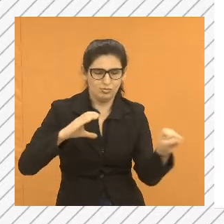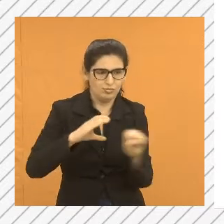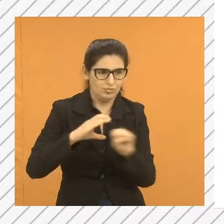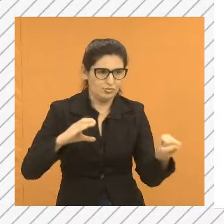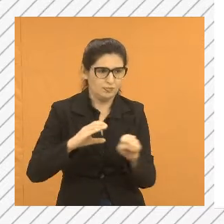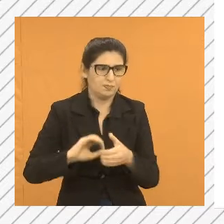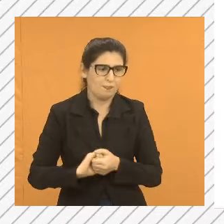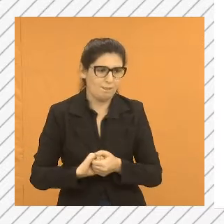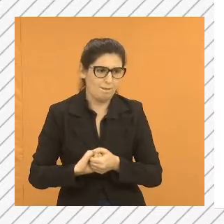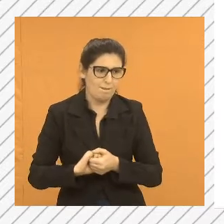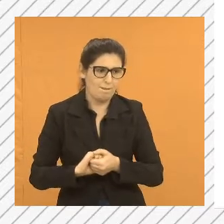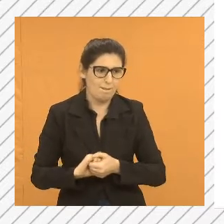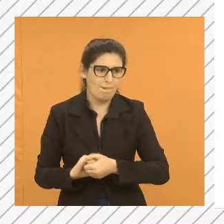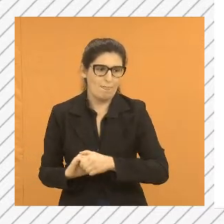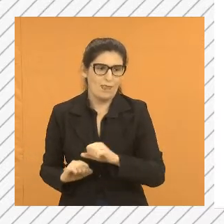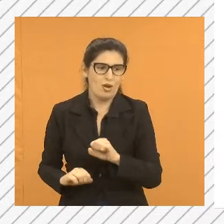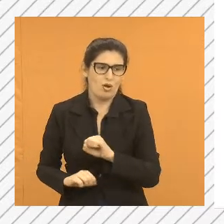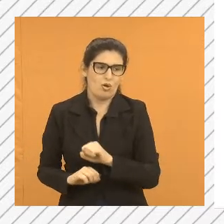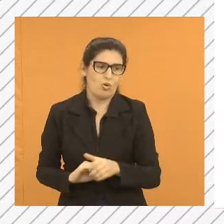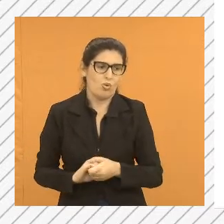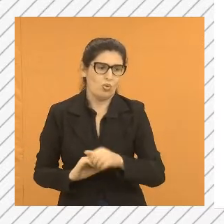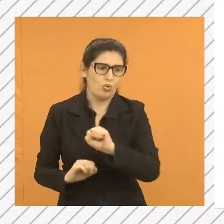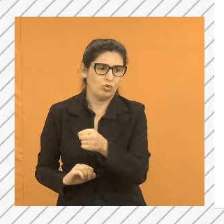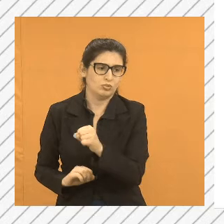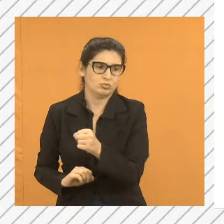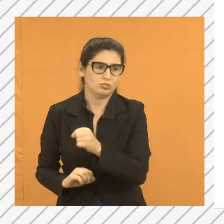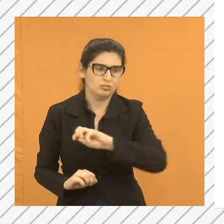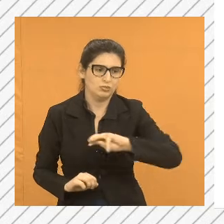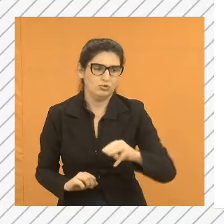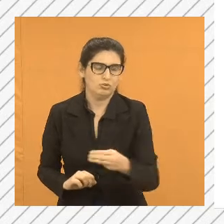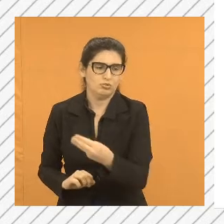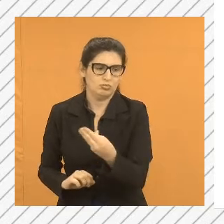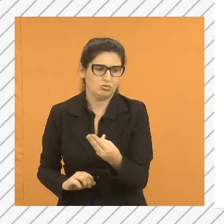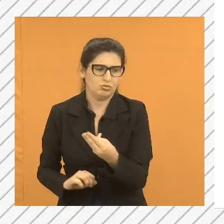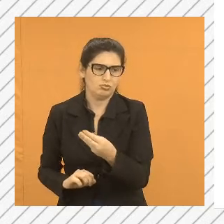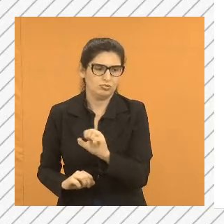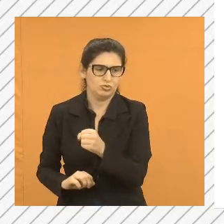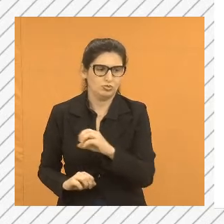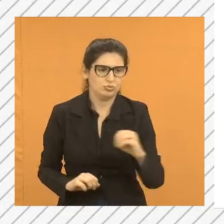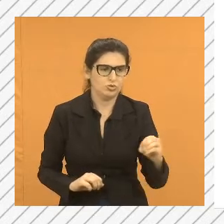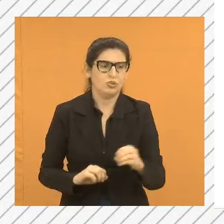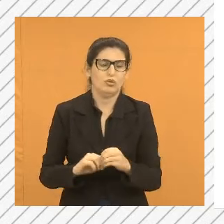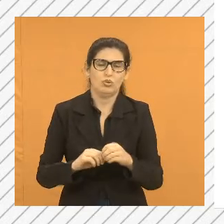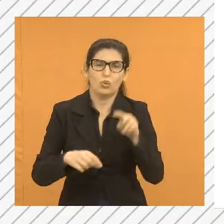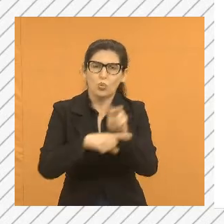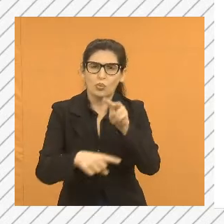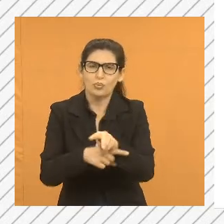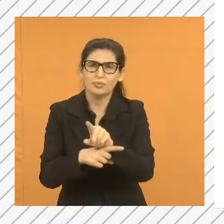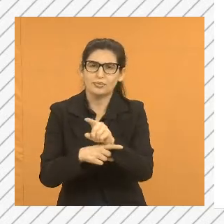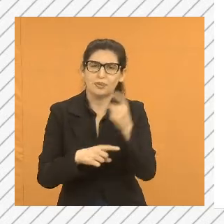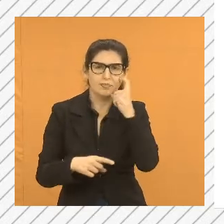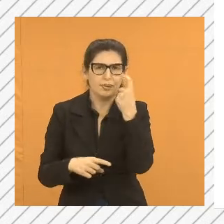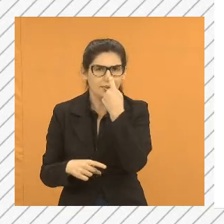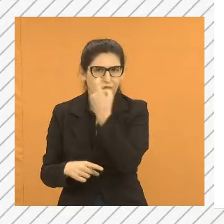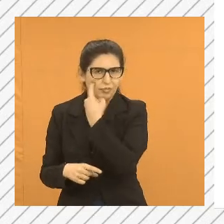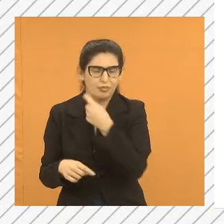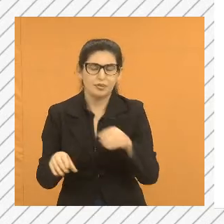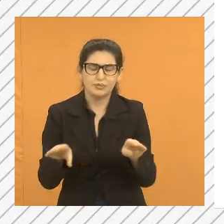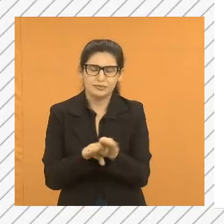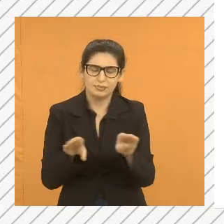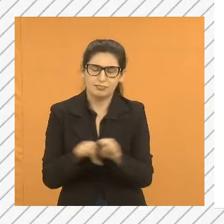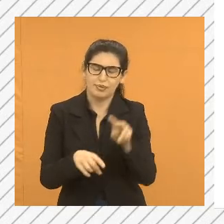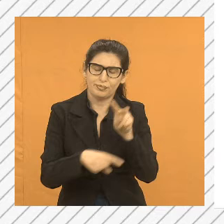Damasco, 8.900.000. Ela que administra, que faz a gestão das 2 UPAs, Meia Lua e do Dr. Telmo.